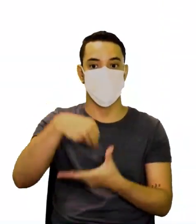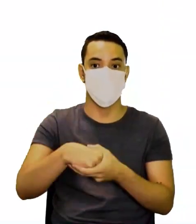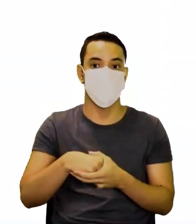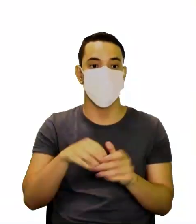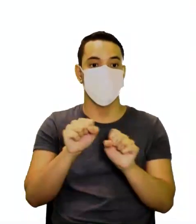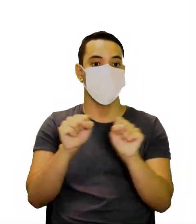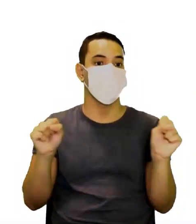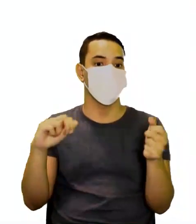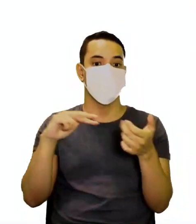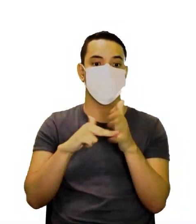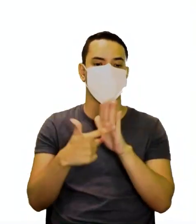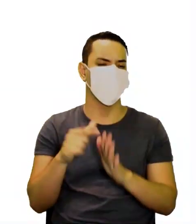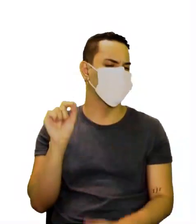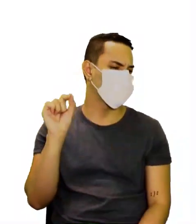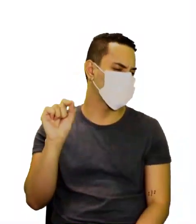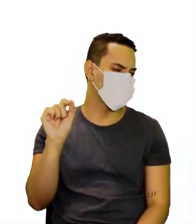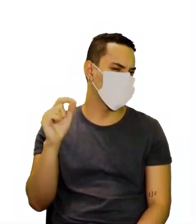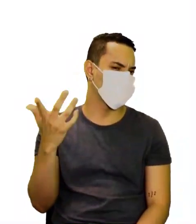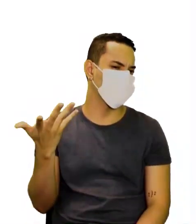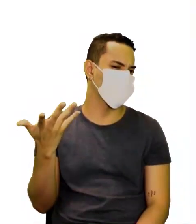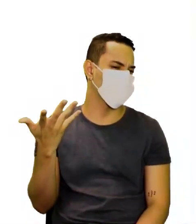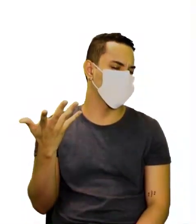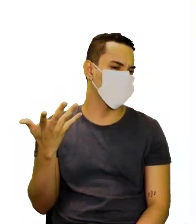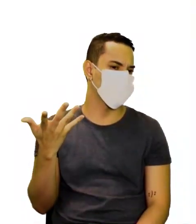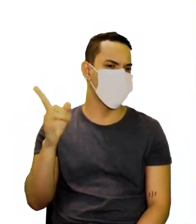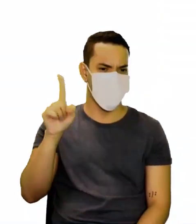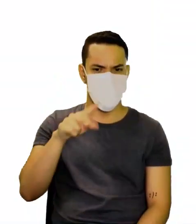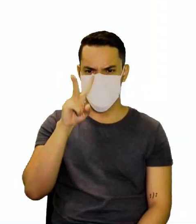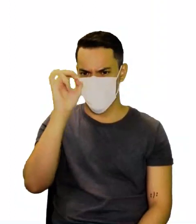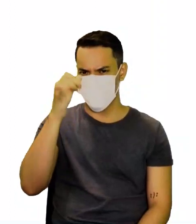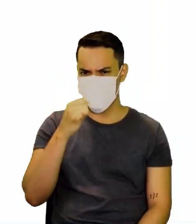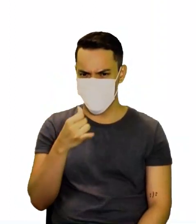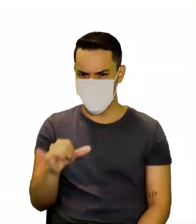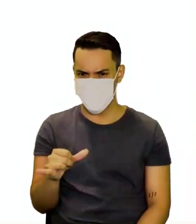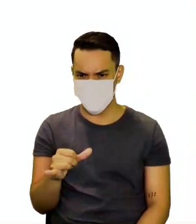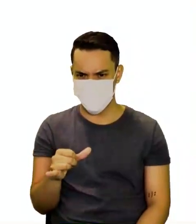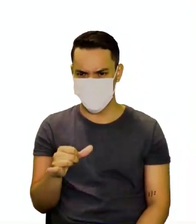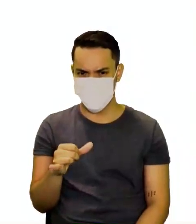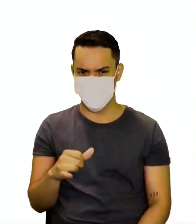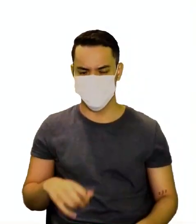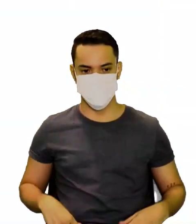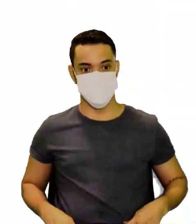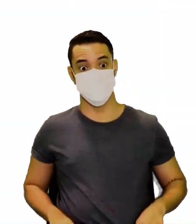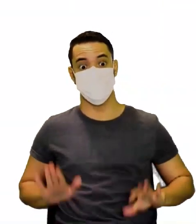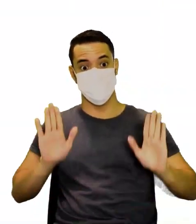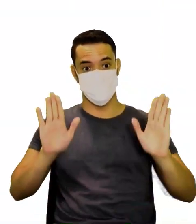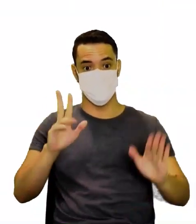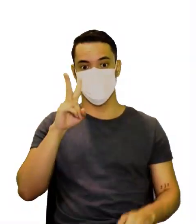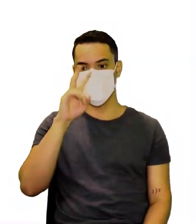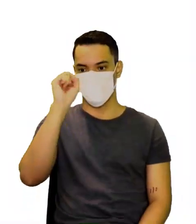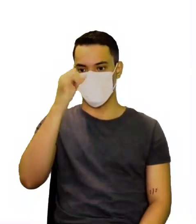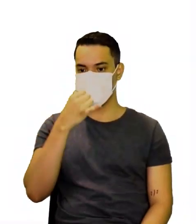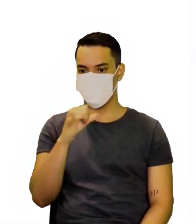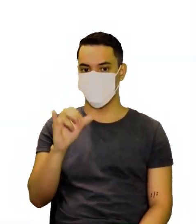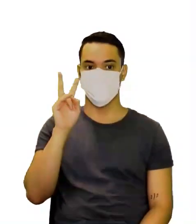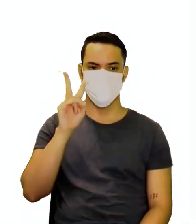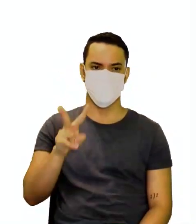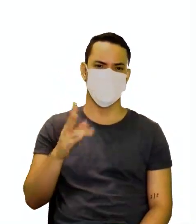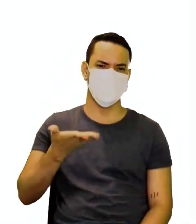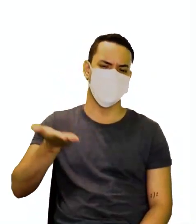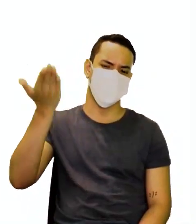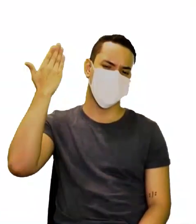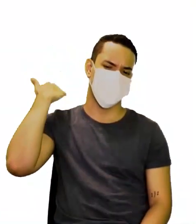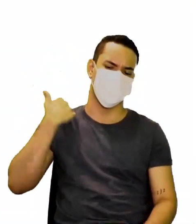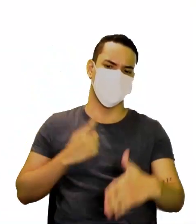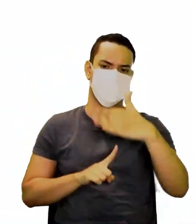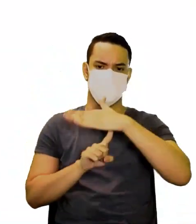vamos lá definir aqui, nós temos, força elétrica, pessoal? Força elétrica nós vimos lá na unidade 1,